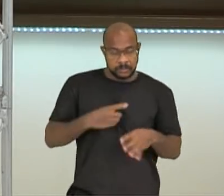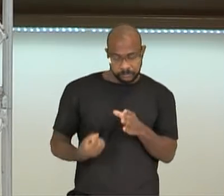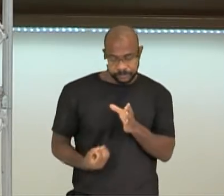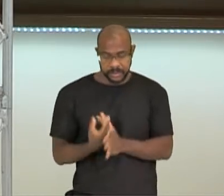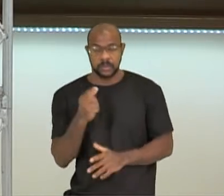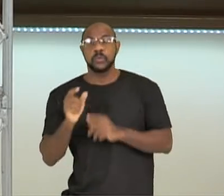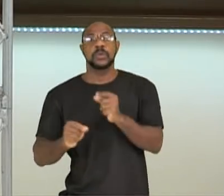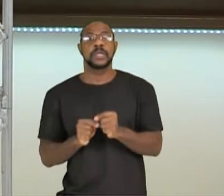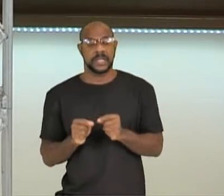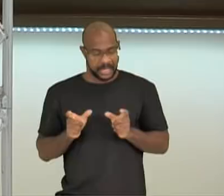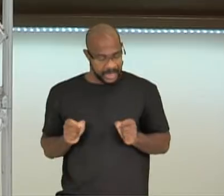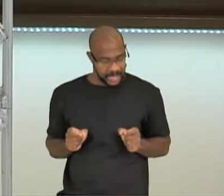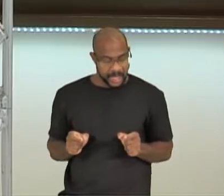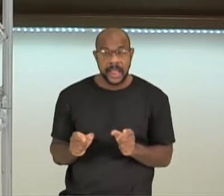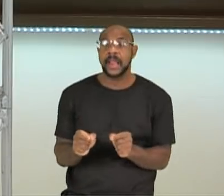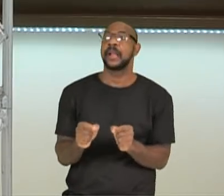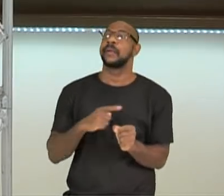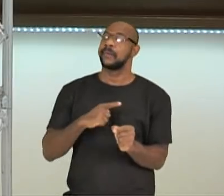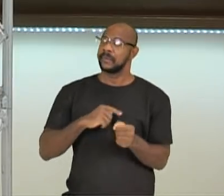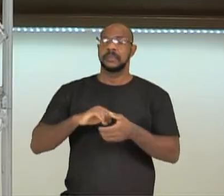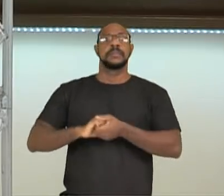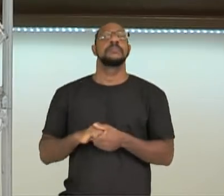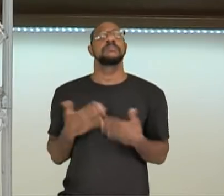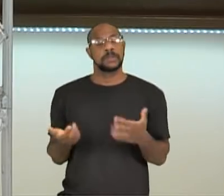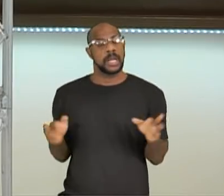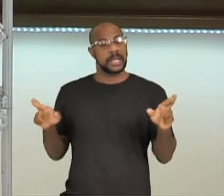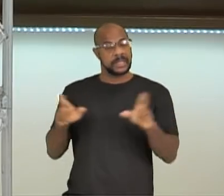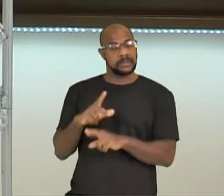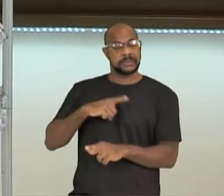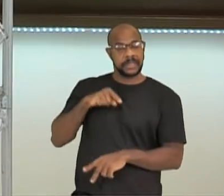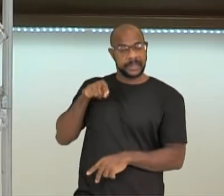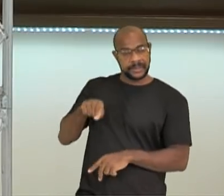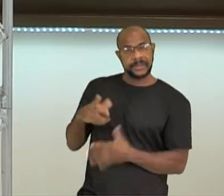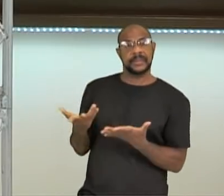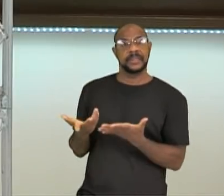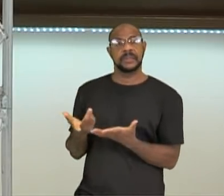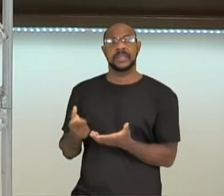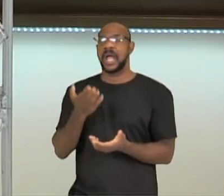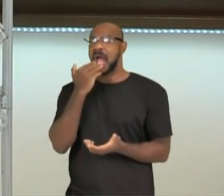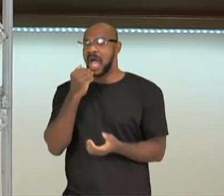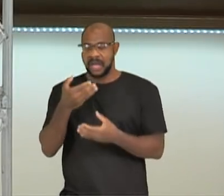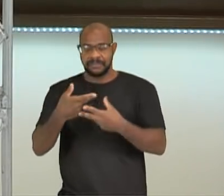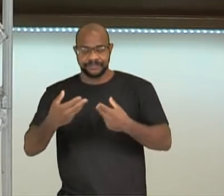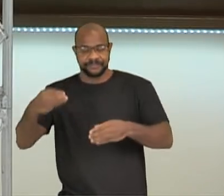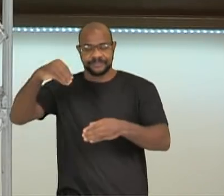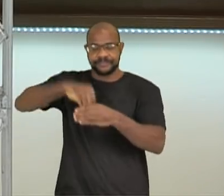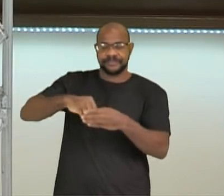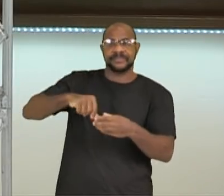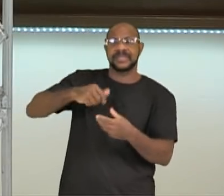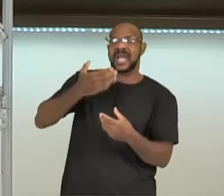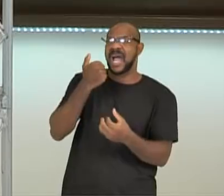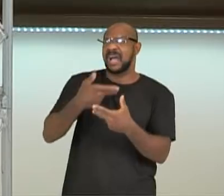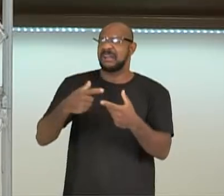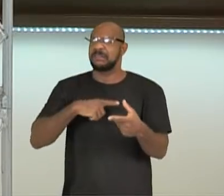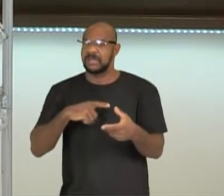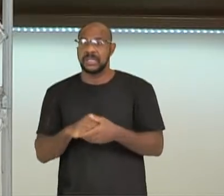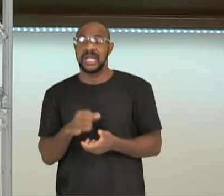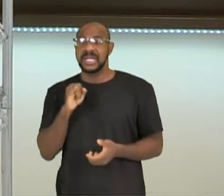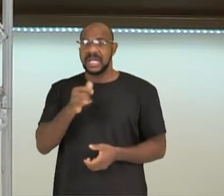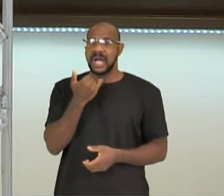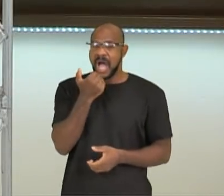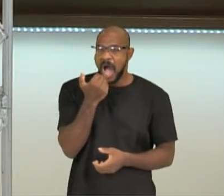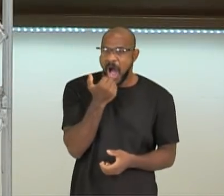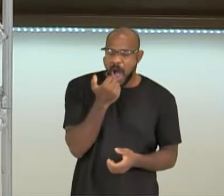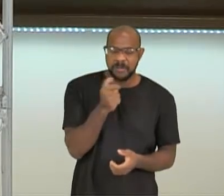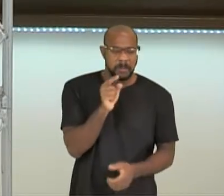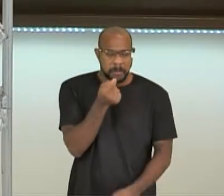o câncer. Então, a relação está aí, nesses componentes, tá? Que por mais que a gente consuma em